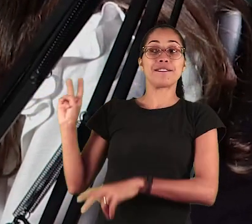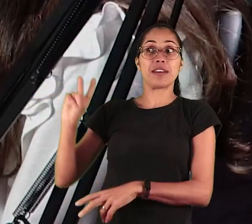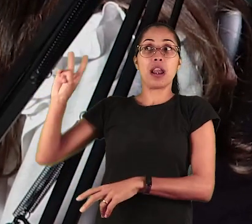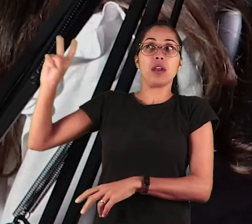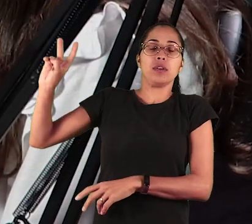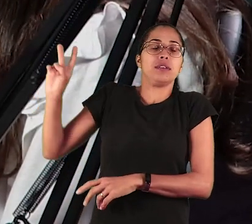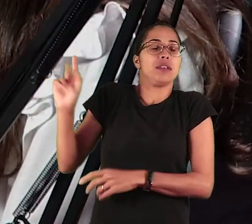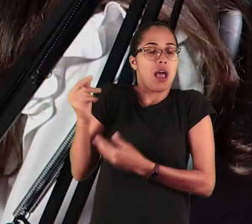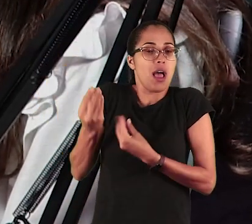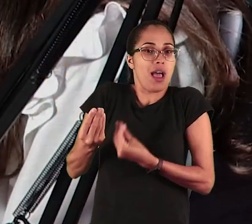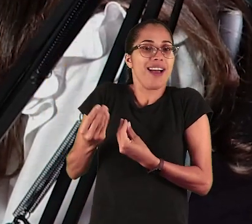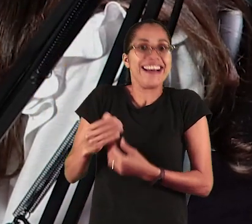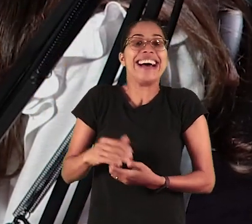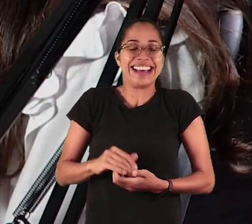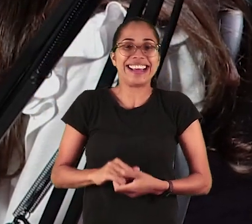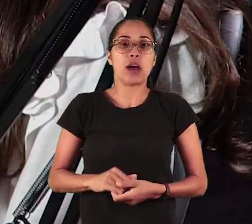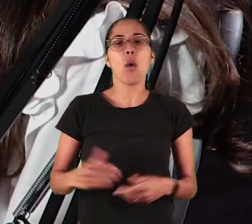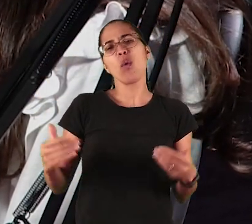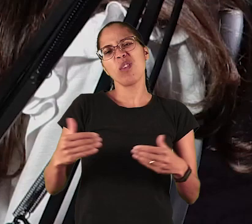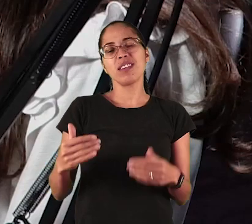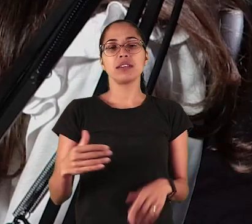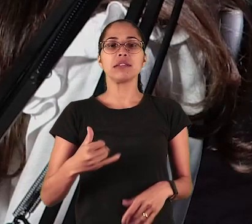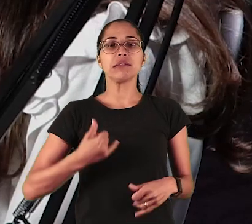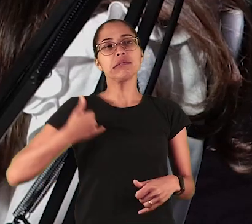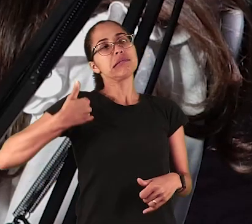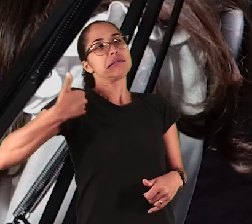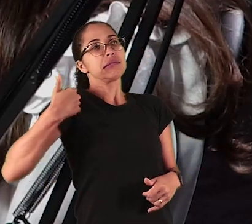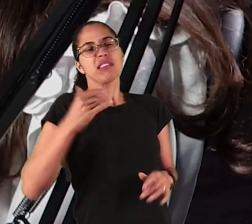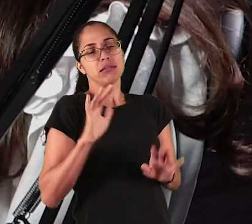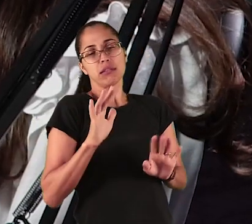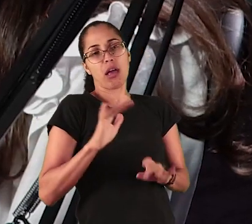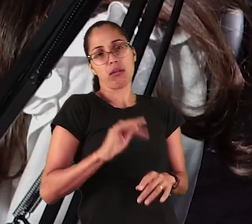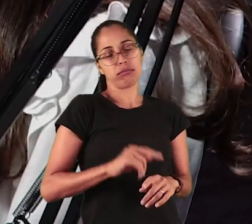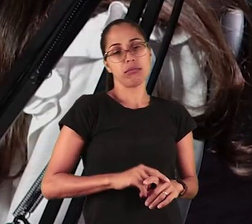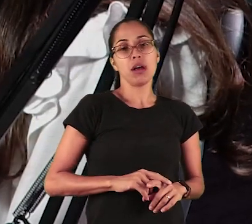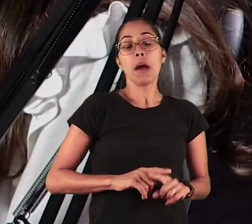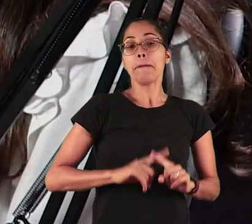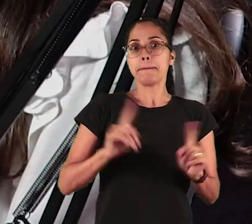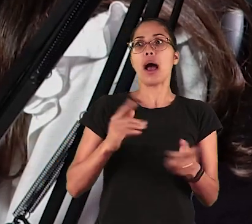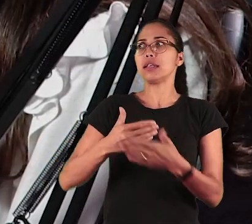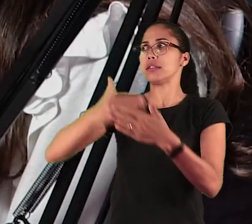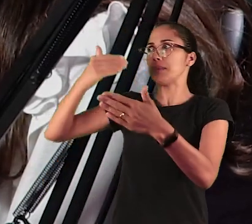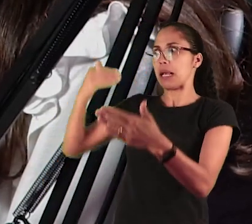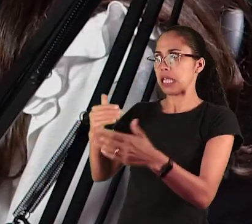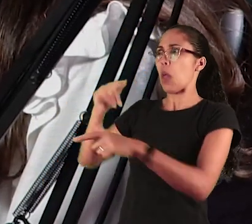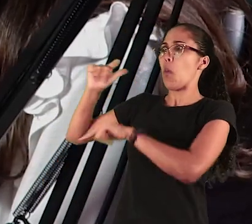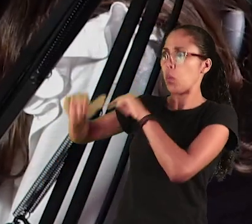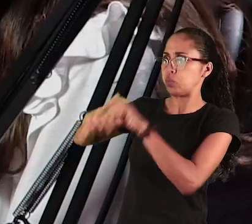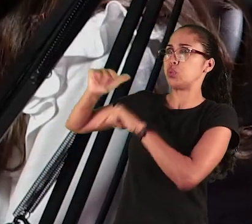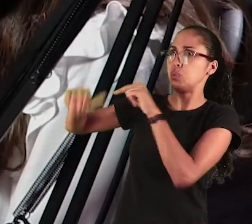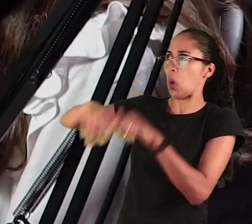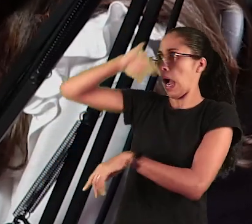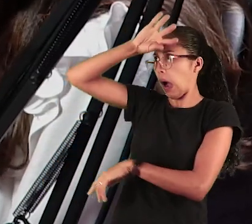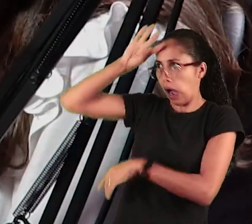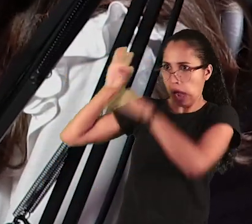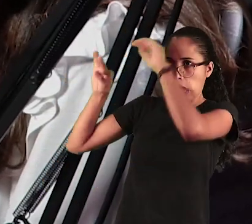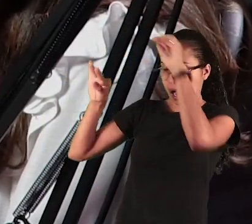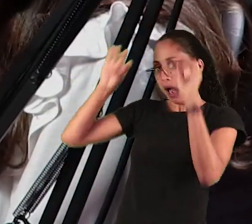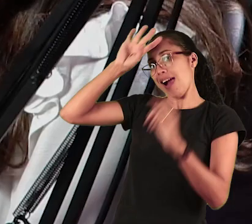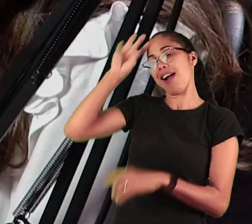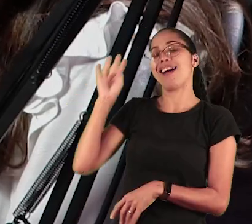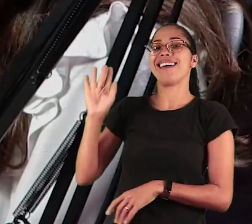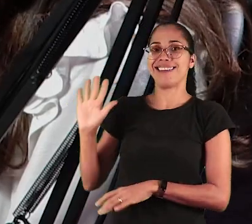esse esse sacrifício né digamos assim Acho que hoje ninguém se orgulha mais falar virei noites né mas naquela época era muito assim